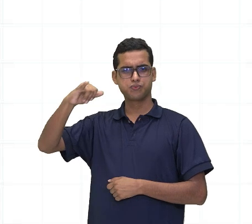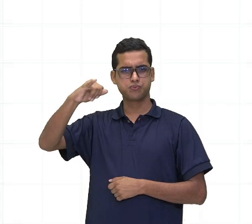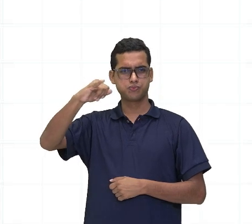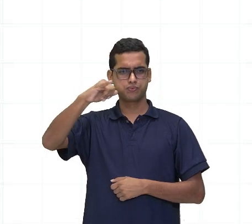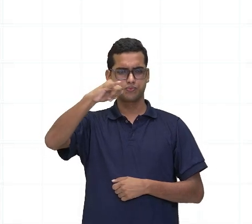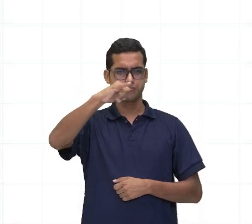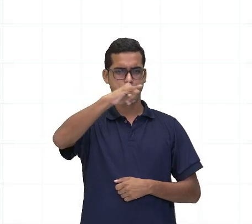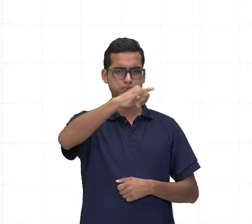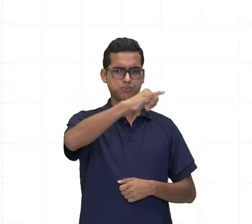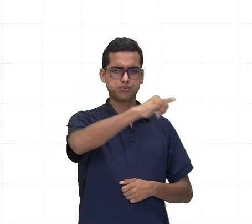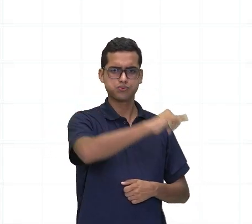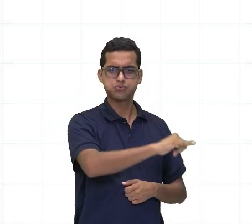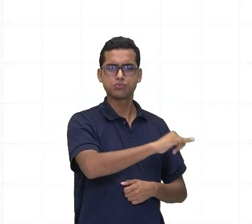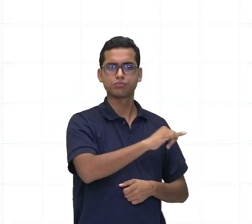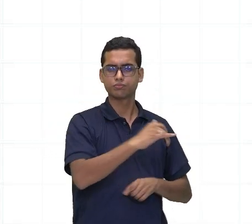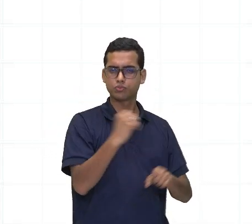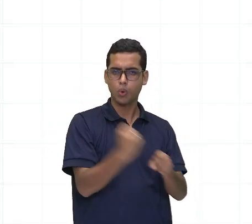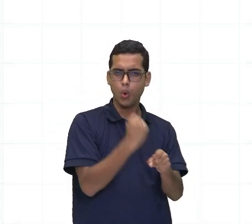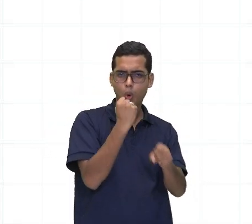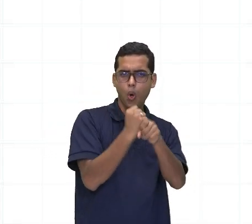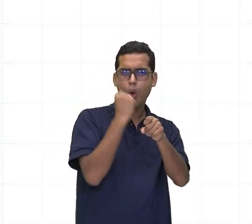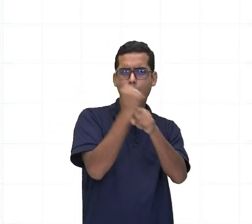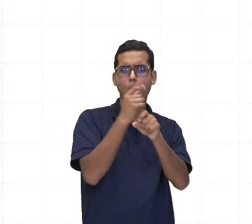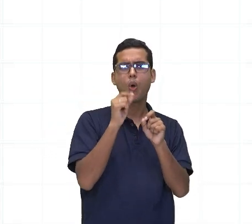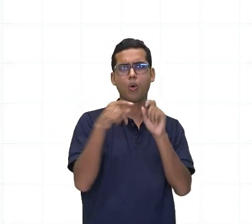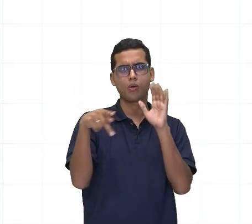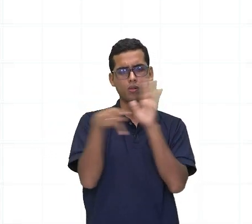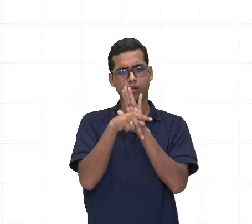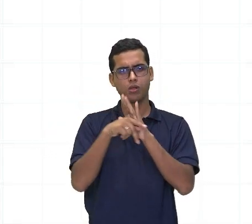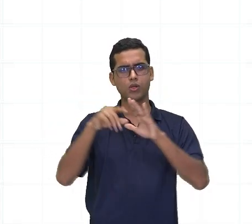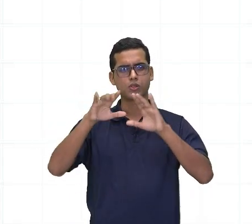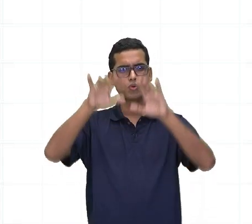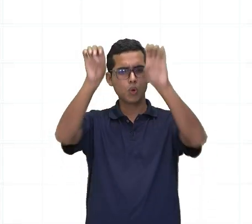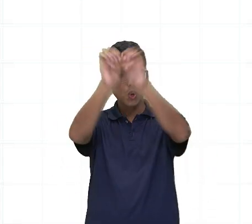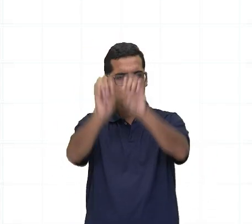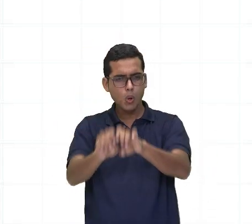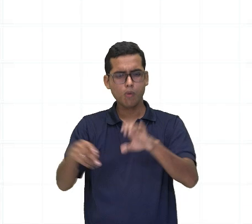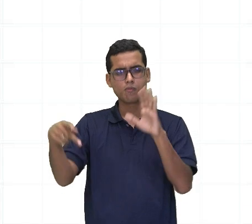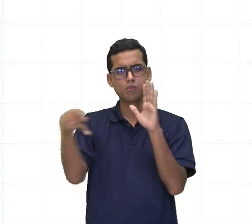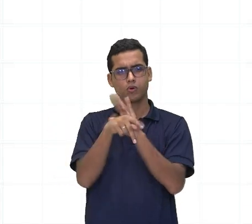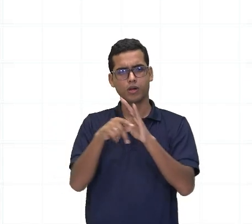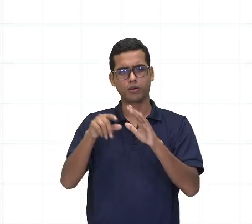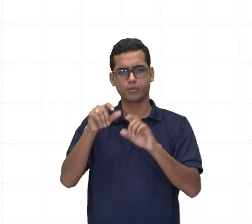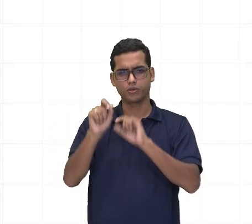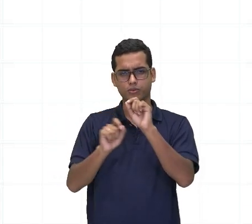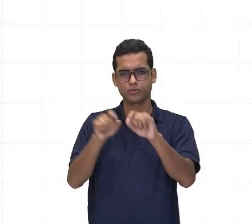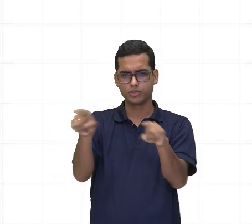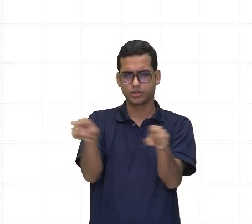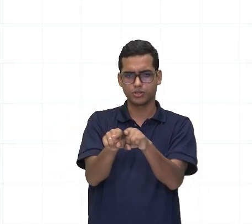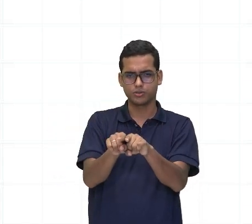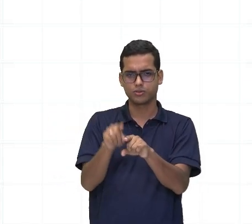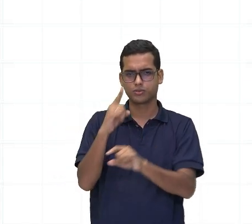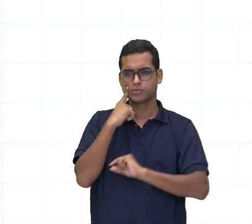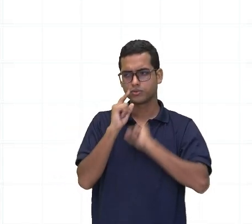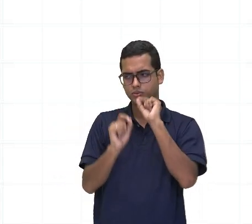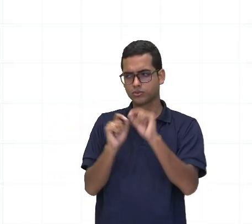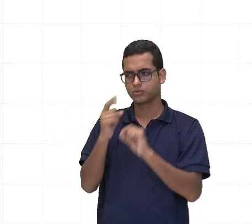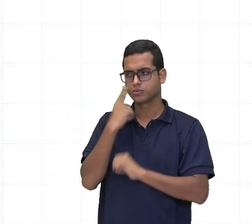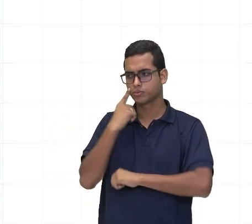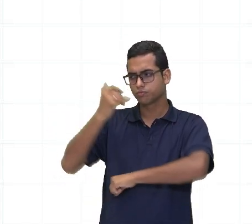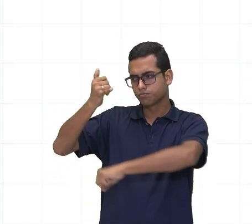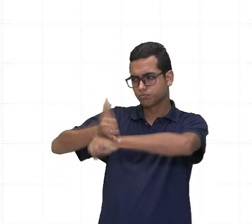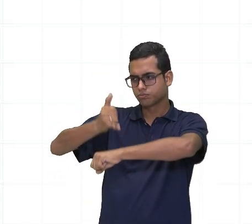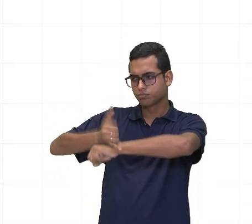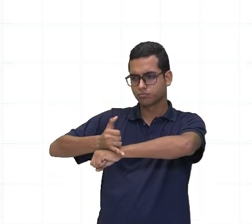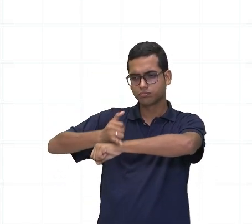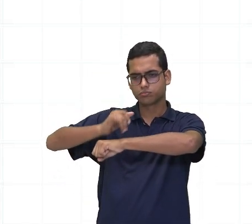são fabricados com ligas de alumínio com titânio. o que permite a